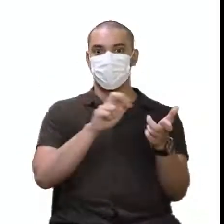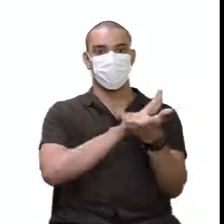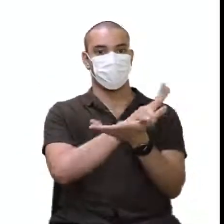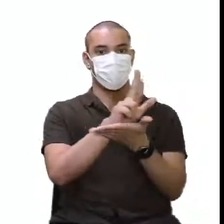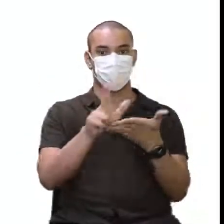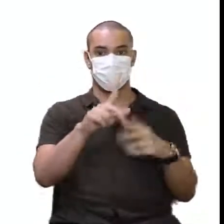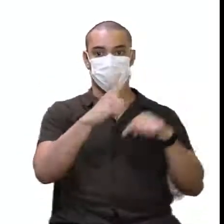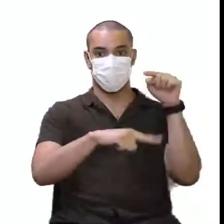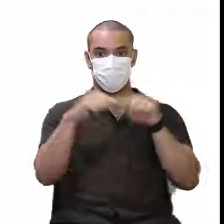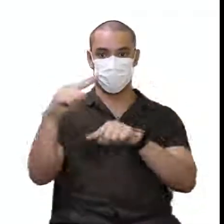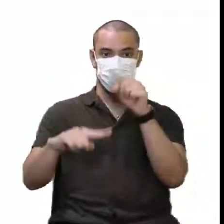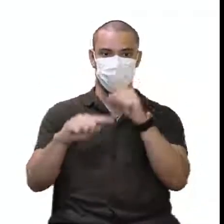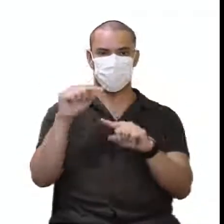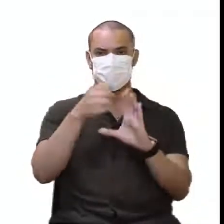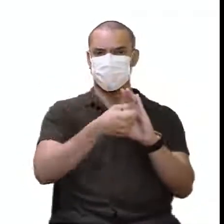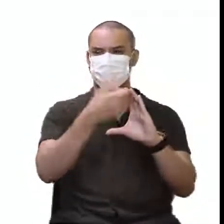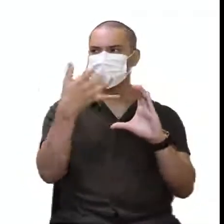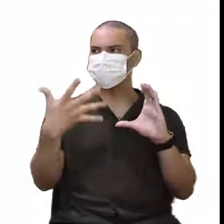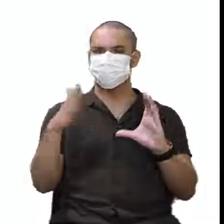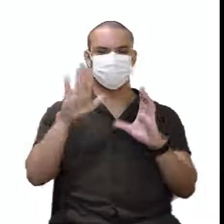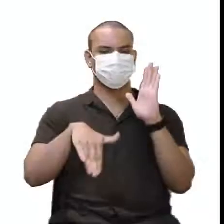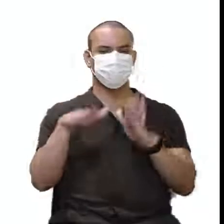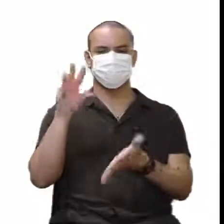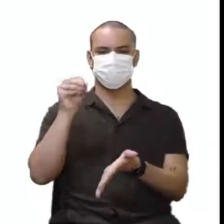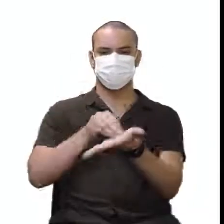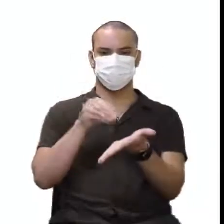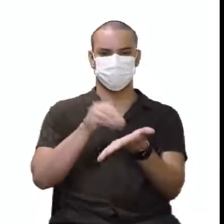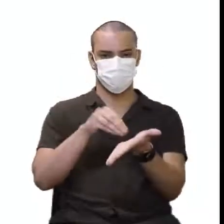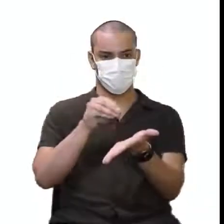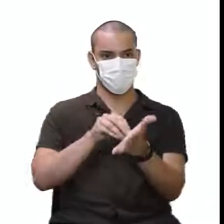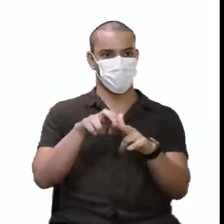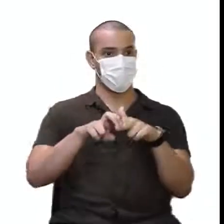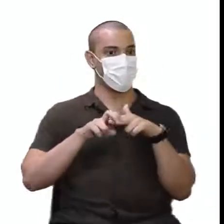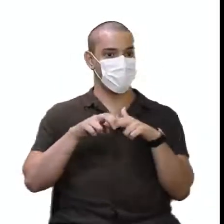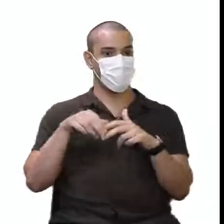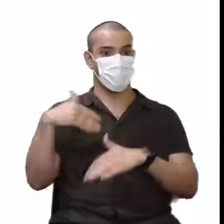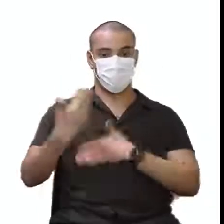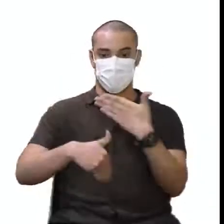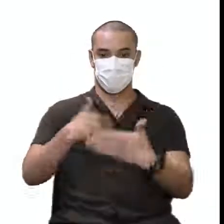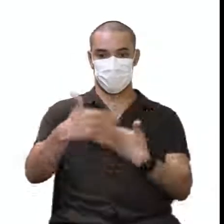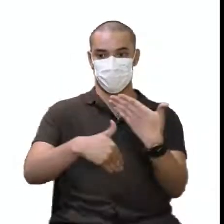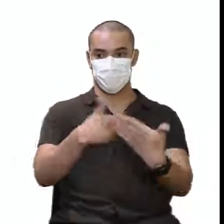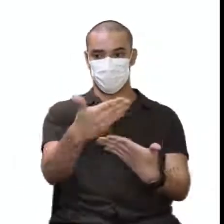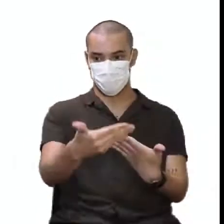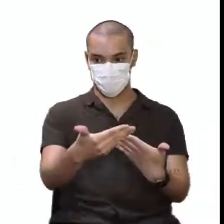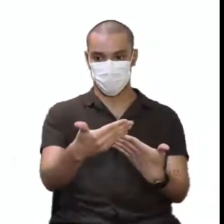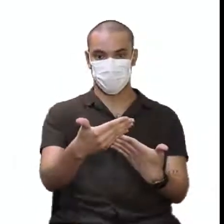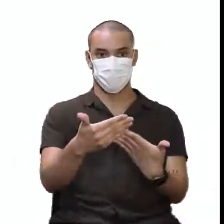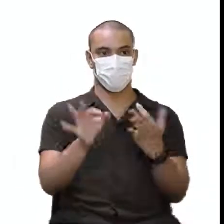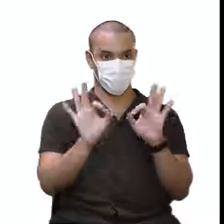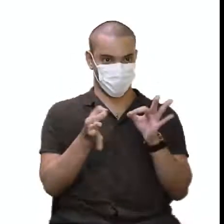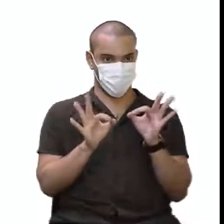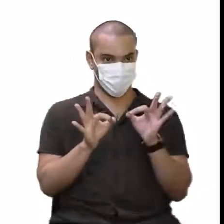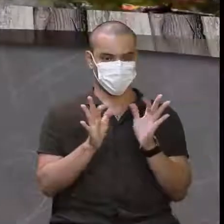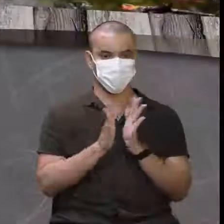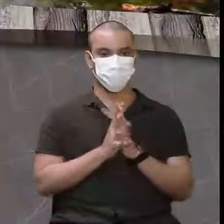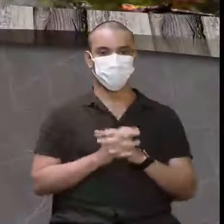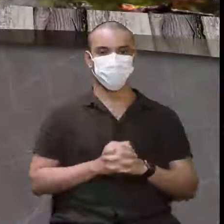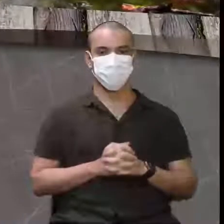de animais que produziam características pouco marcantes ou mistas ao longo de sucessivas gerações. Olha aqui para